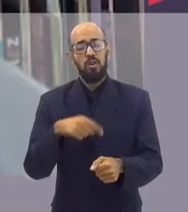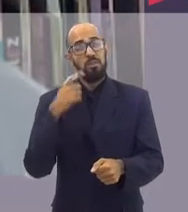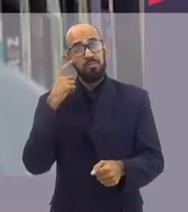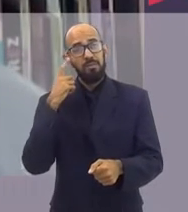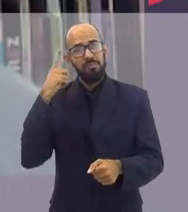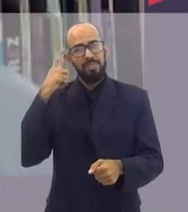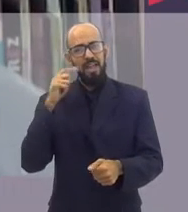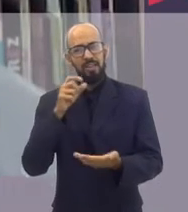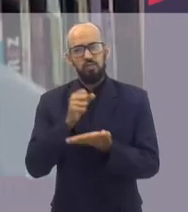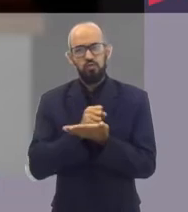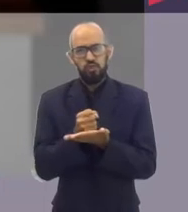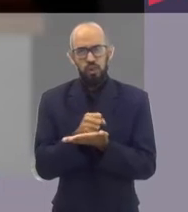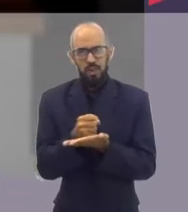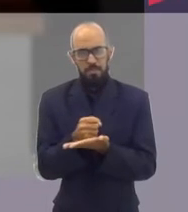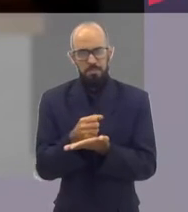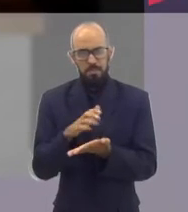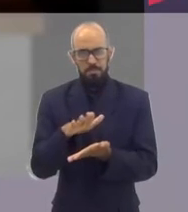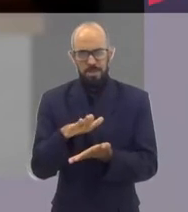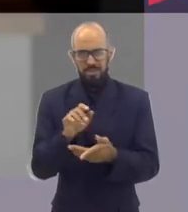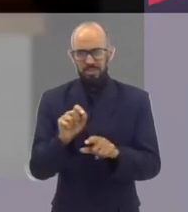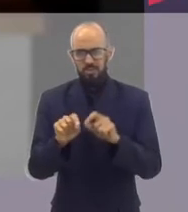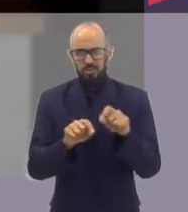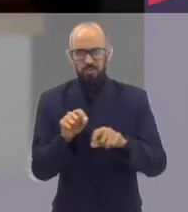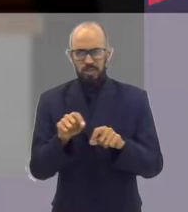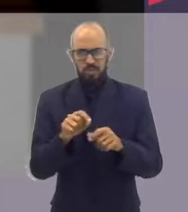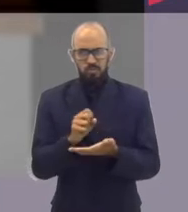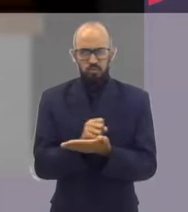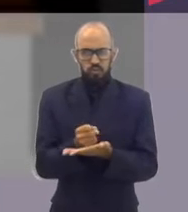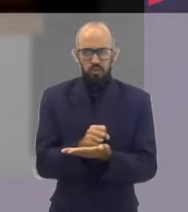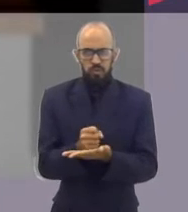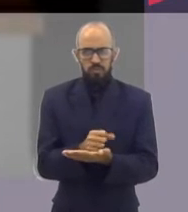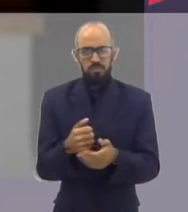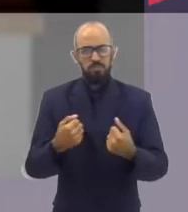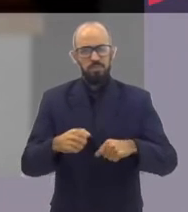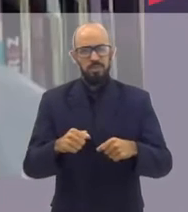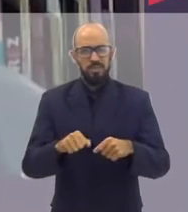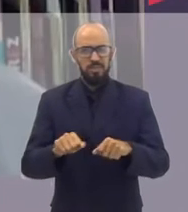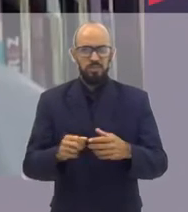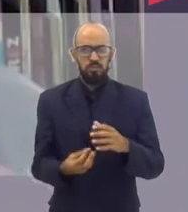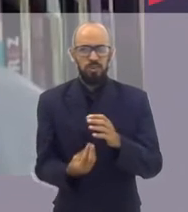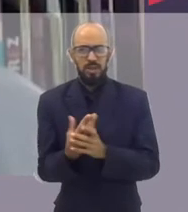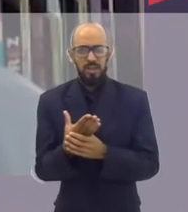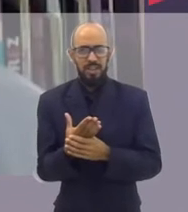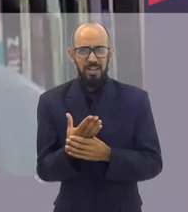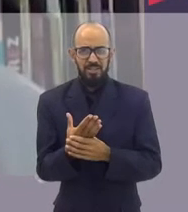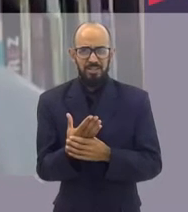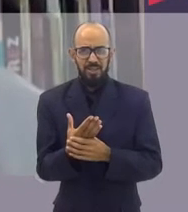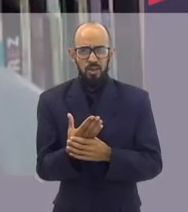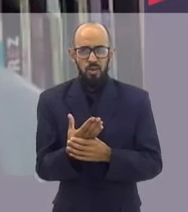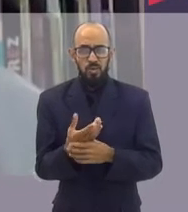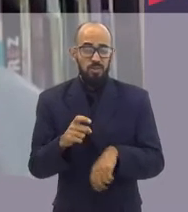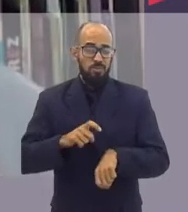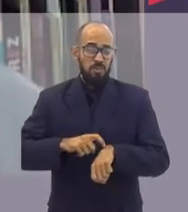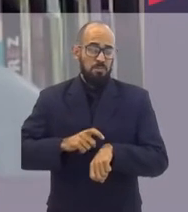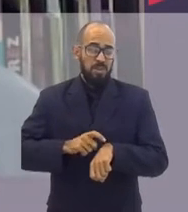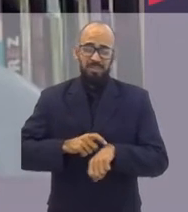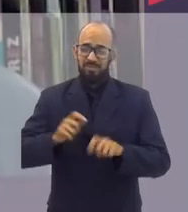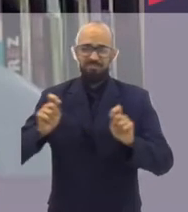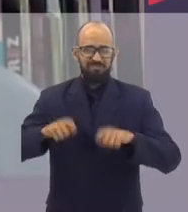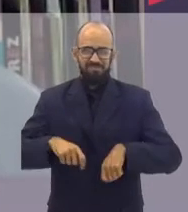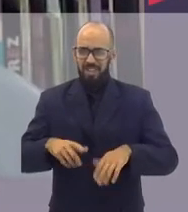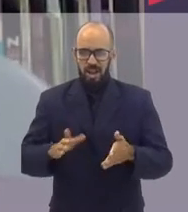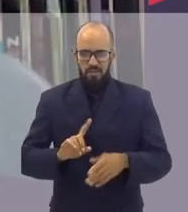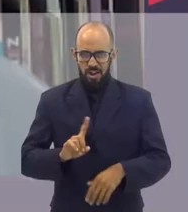de um videogame. A questão é que um videogame exige uma produção que naquele instante a gente não podia